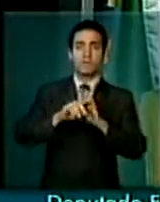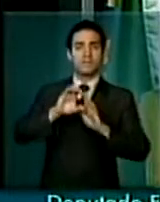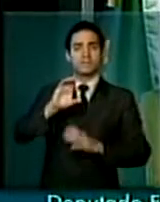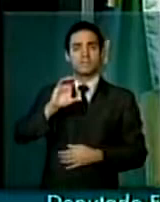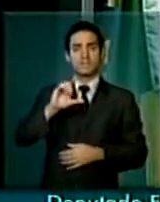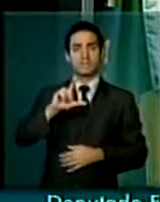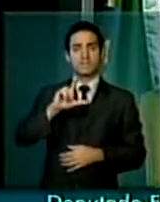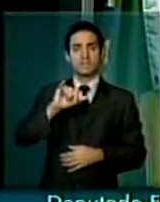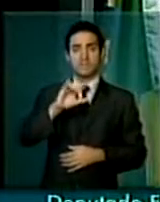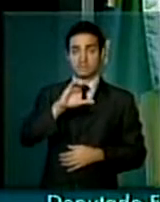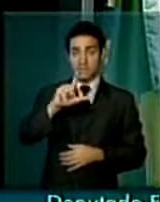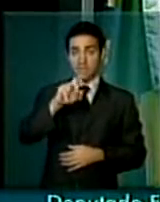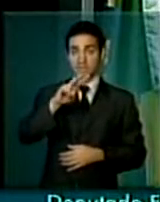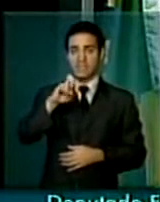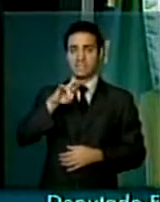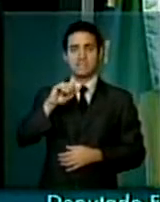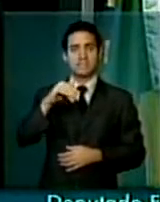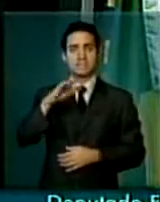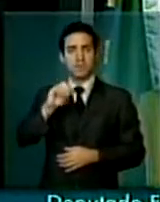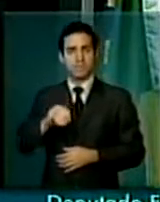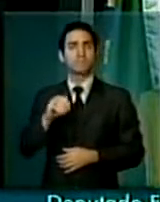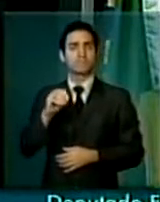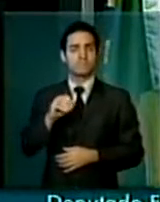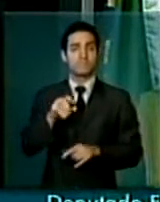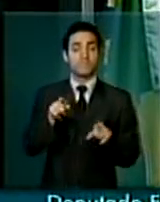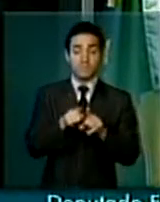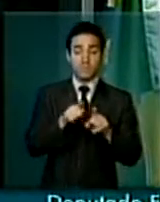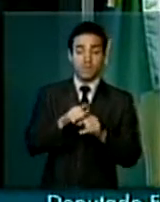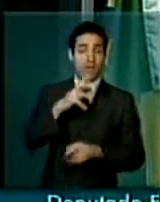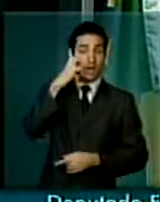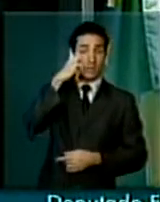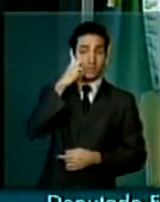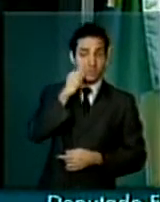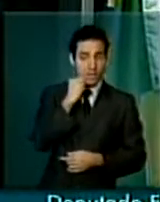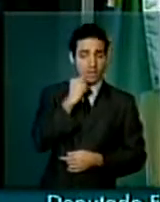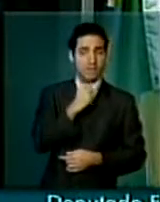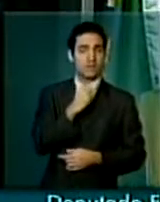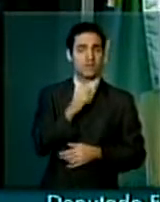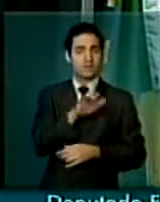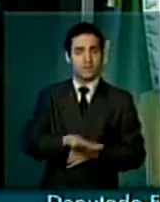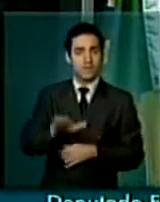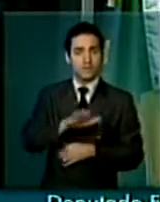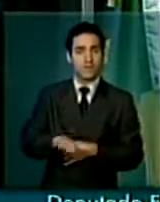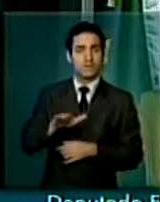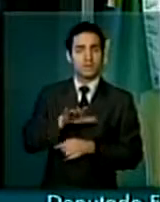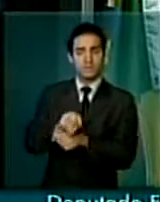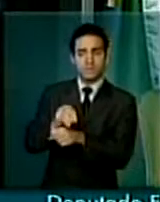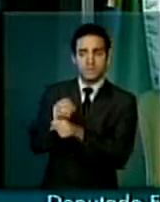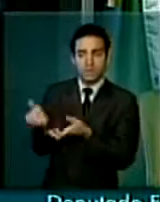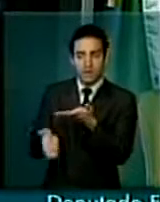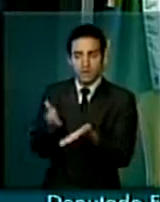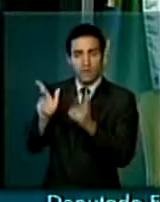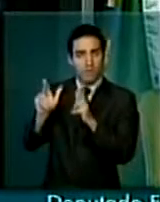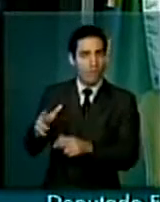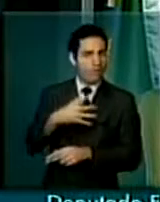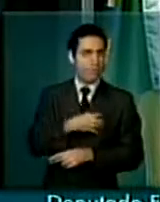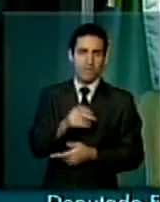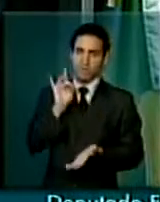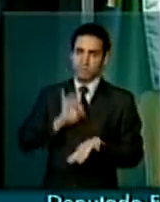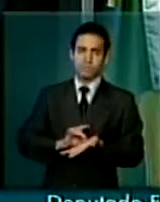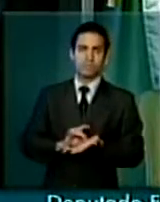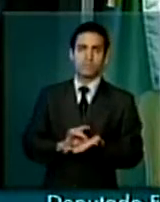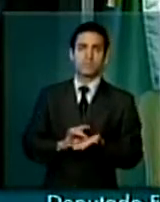crianças, sentindo-se e tratando-se como verdadeiros filhos, significa reconhecer as relações entre eles,